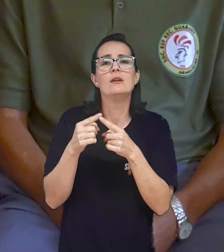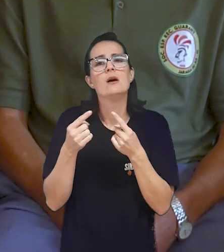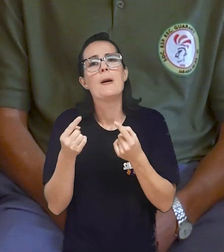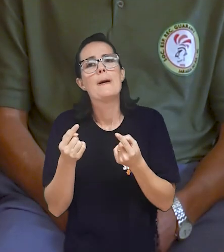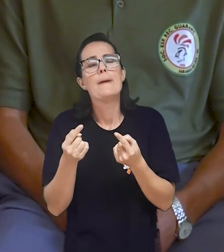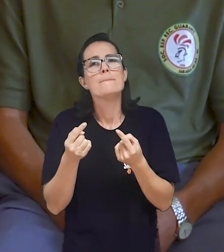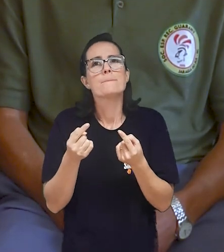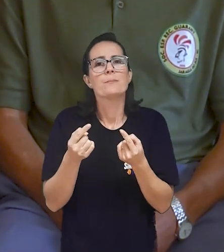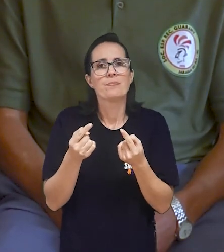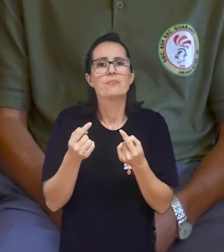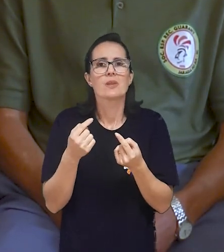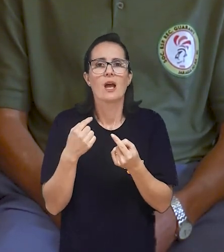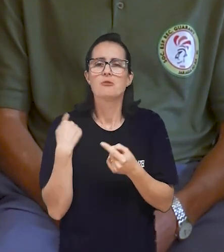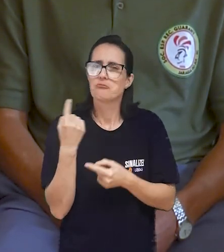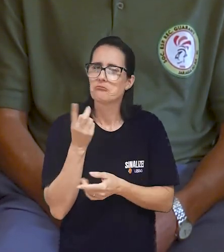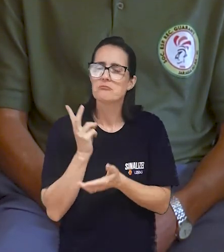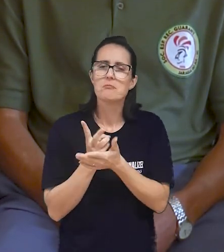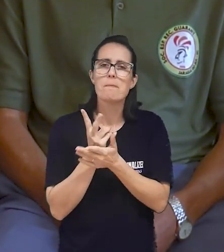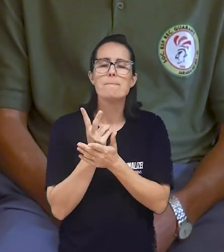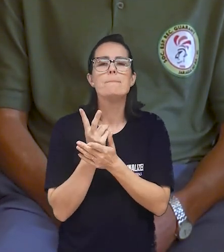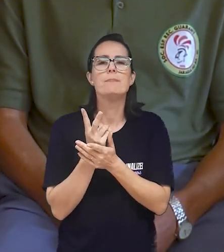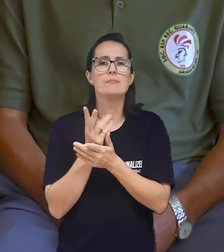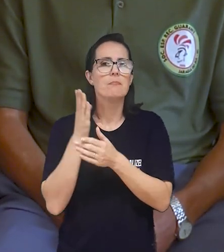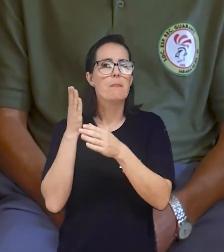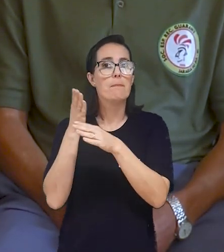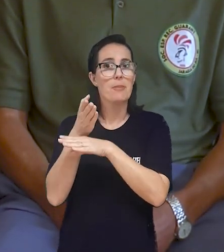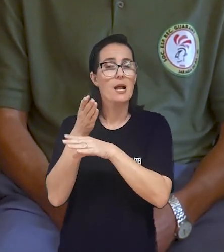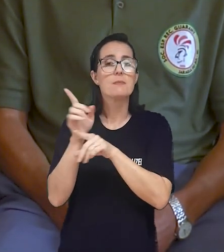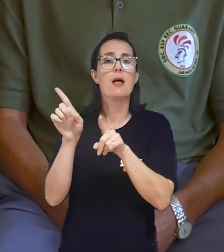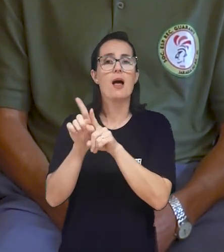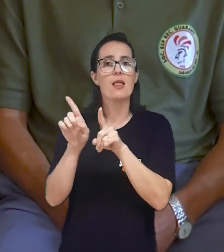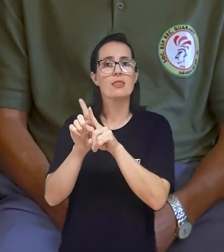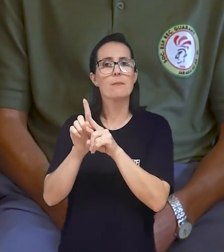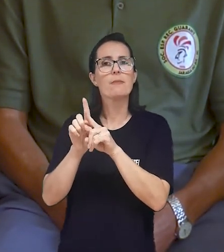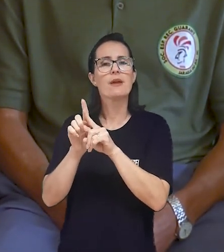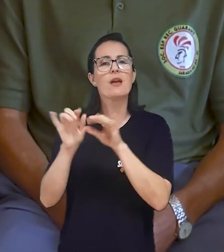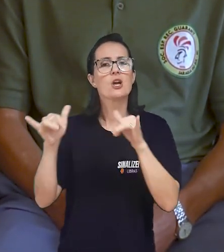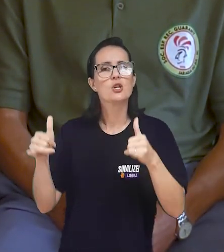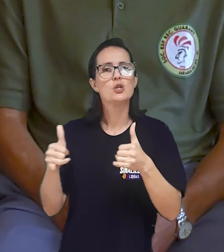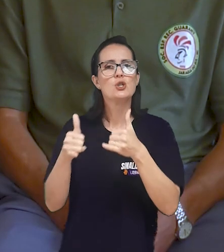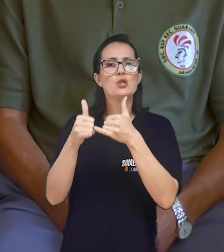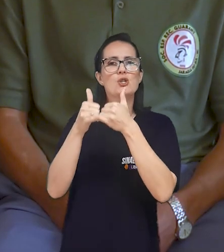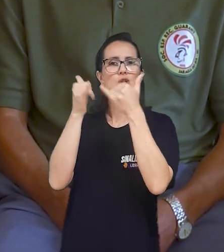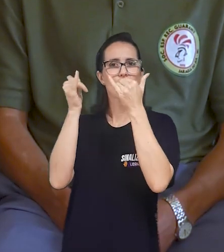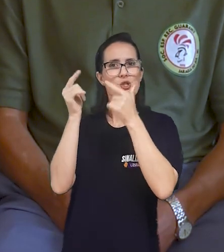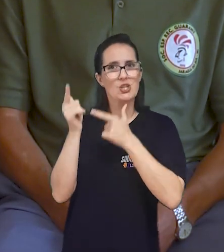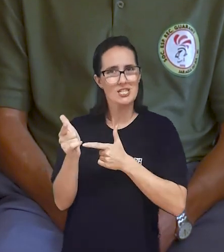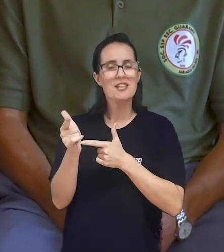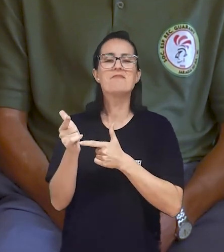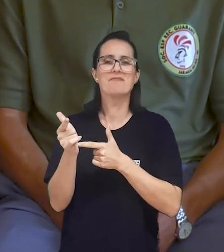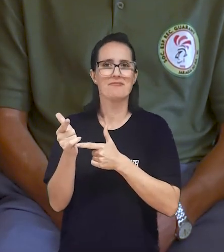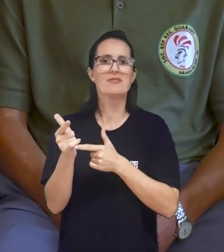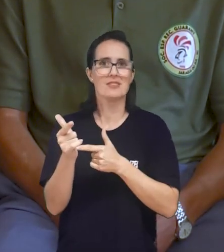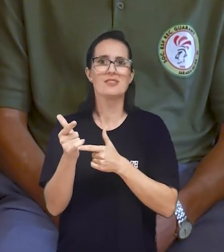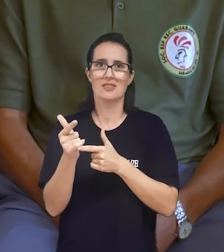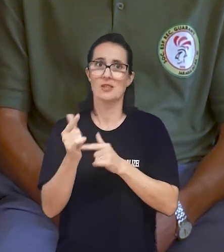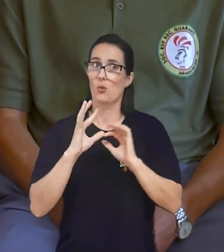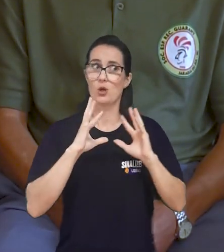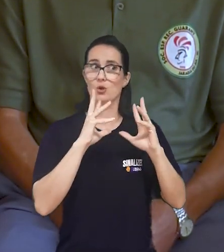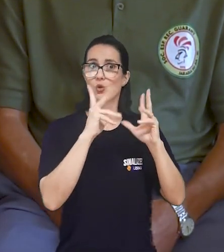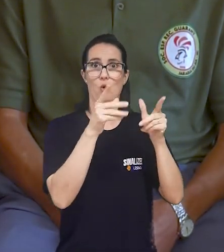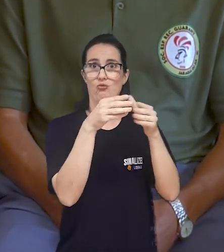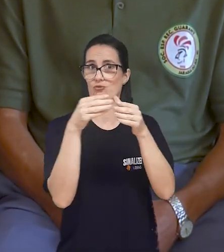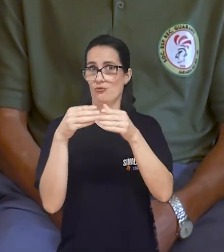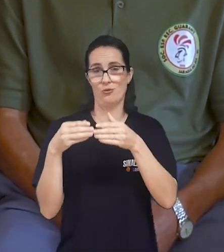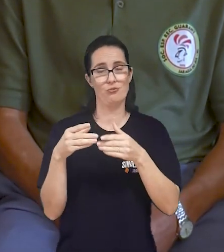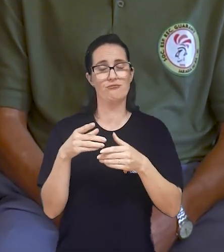quando, mas a gente participou de todas as edições da Schützenfest. Não são todas as sociedades que têm esse